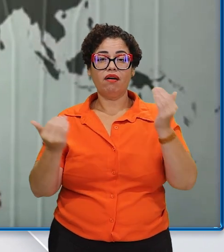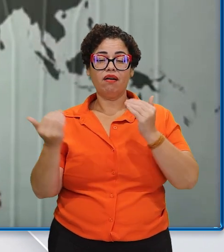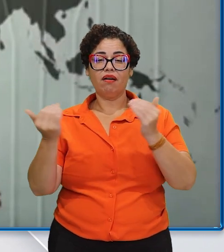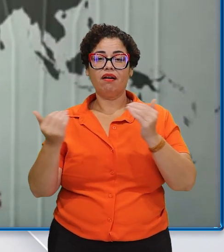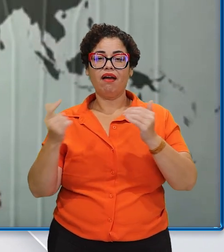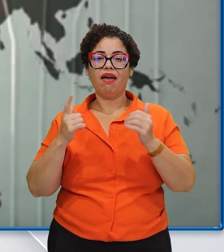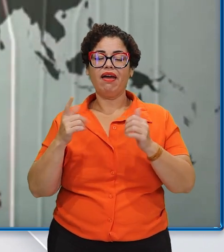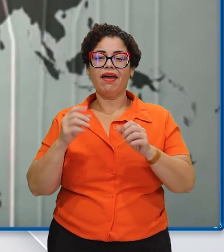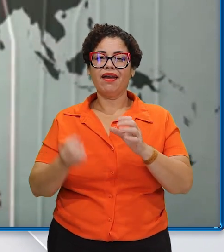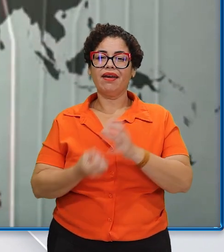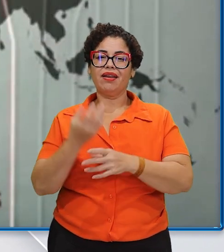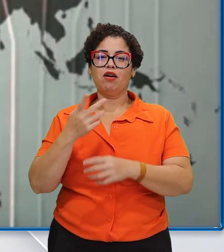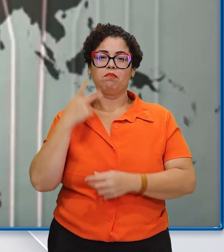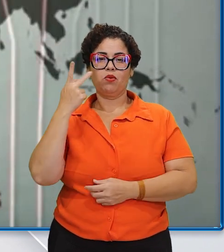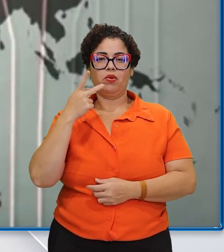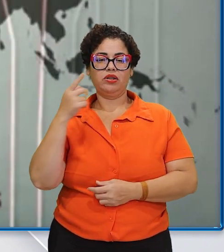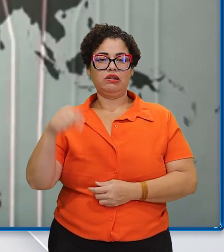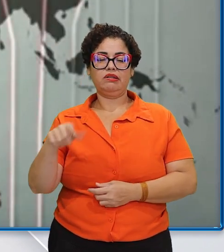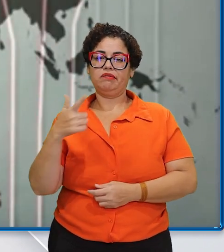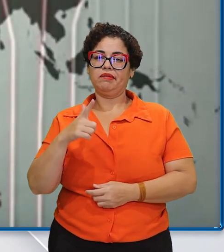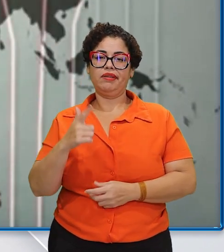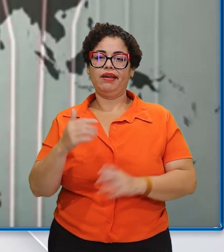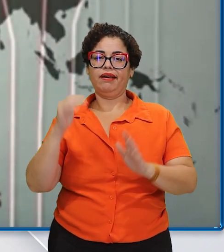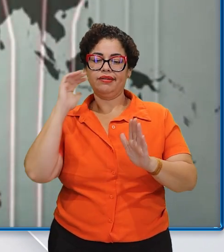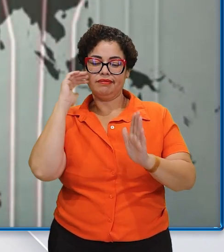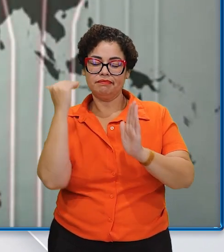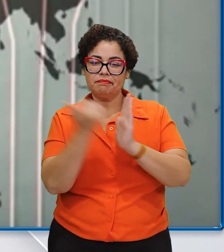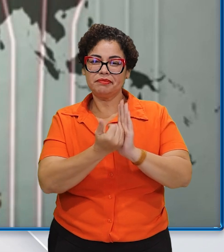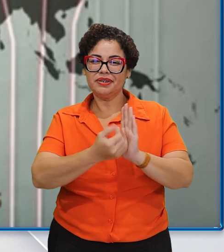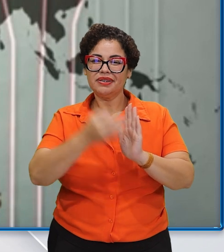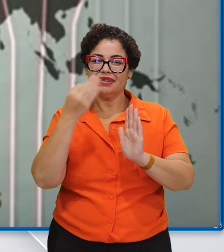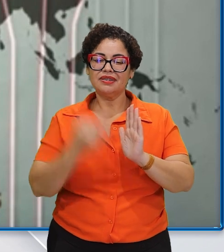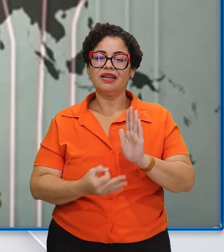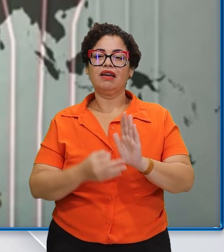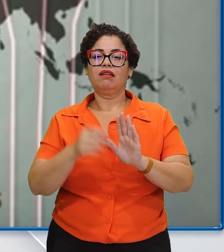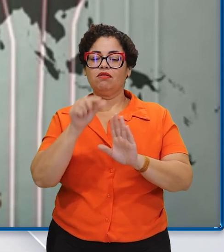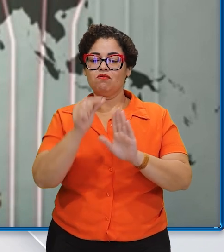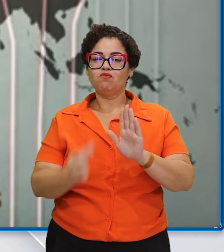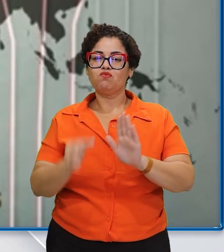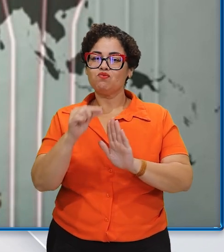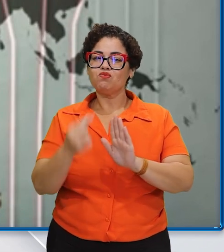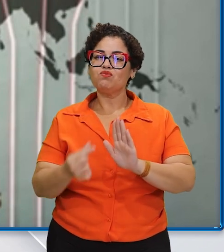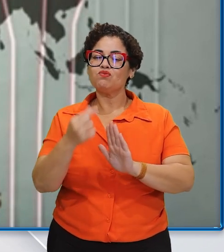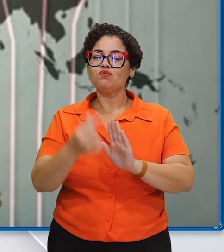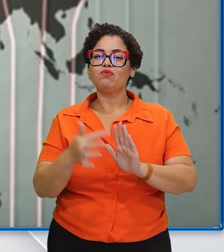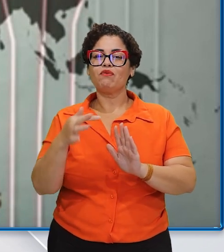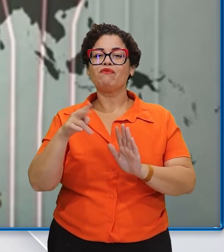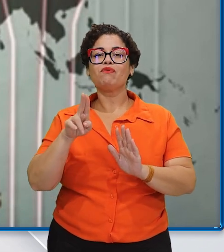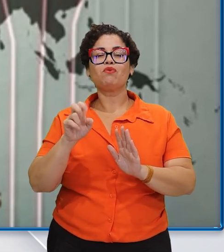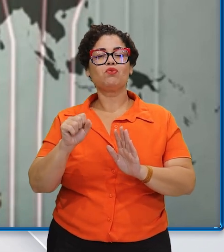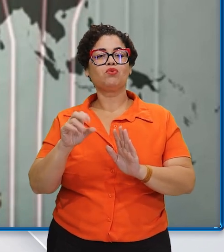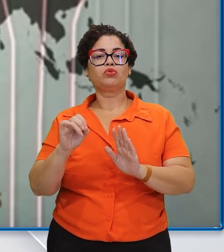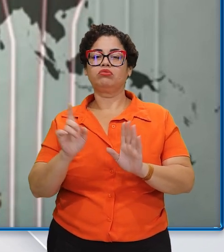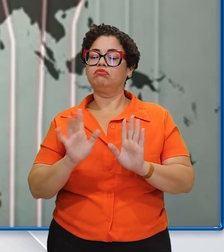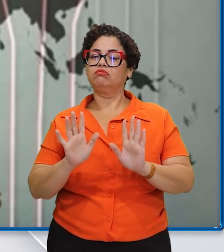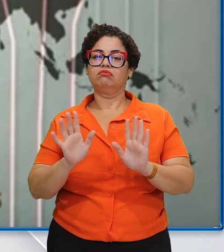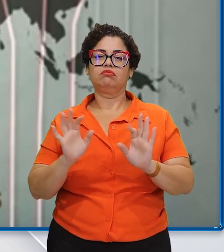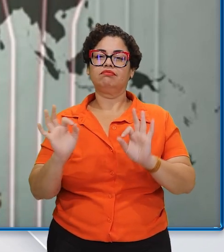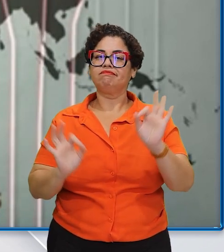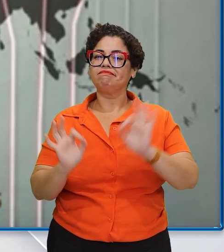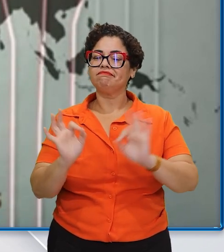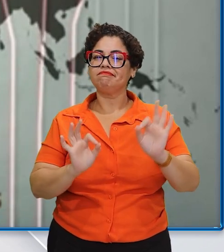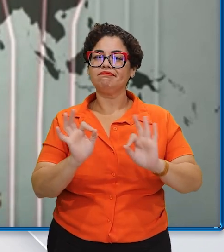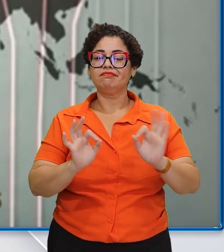criação política. Eles não respeitam corretamente a linha dos fusos. Eles fazem traçados